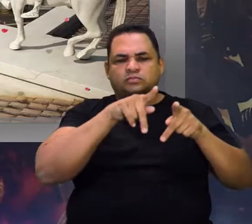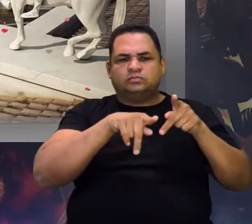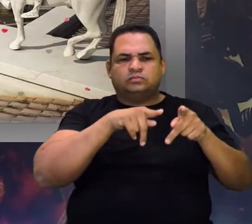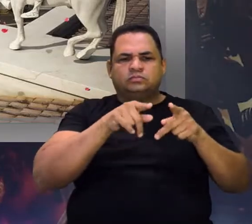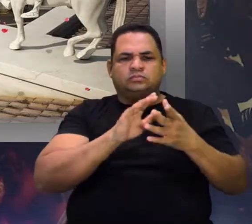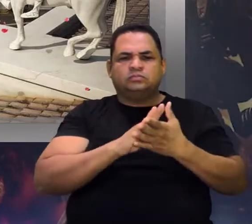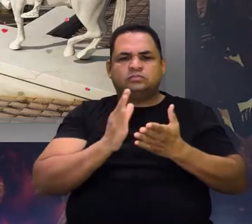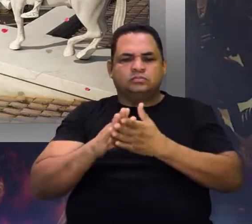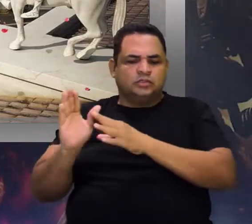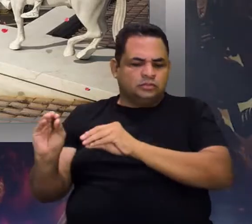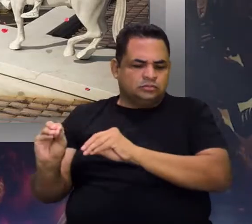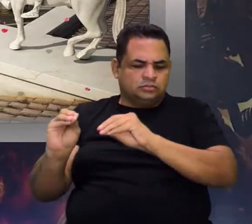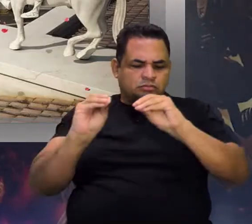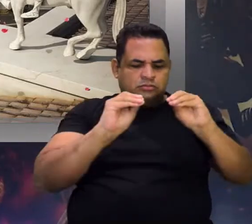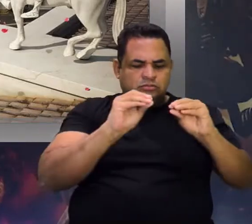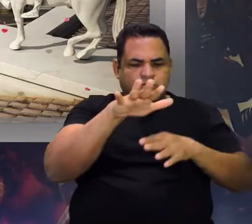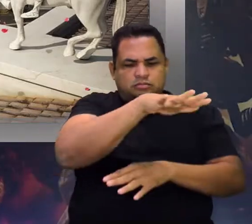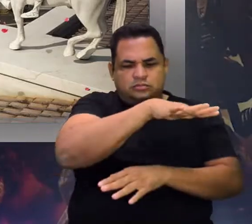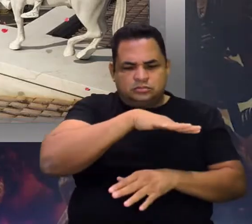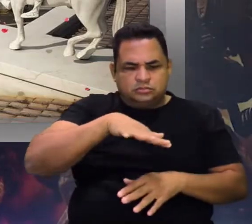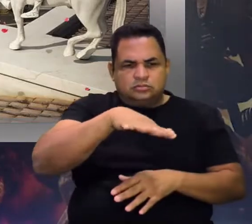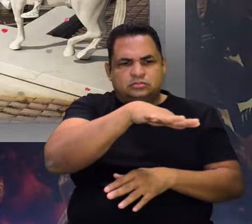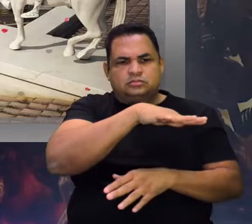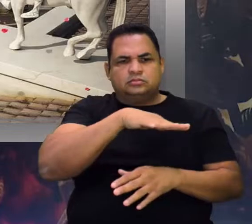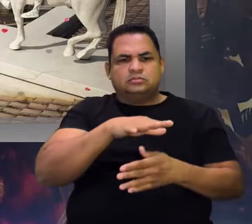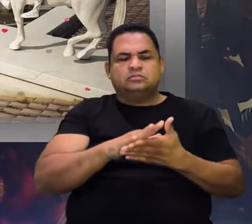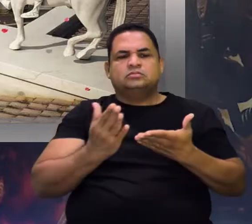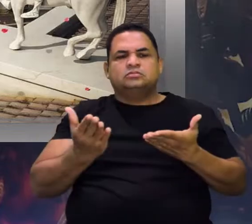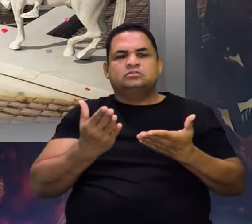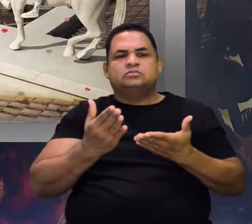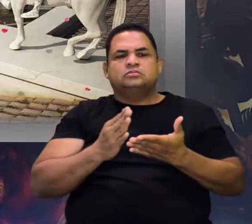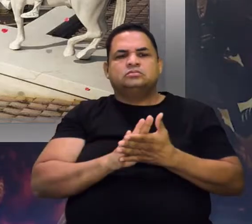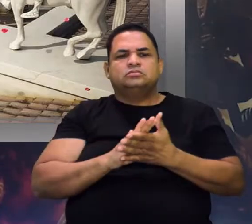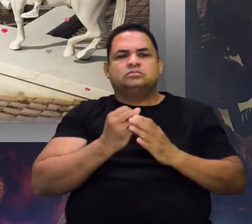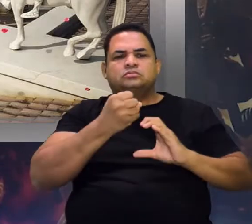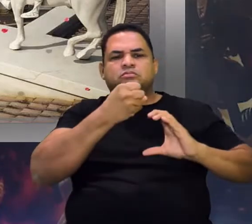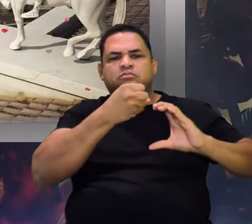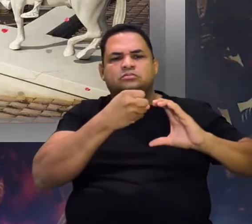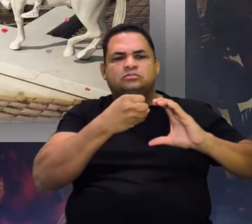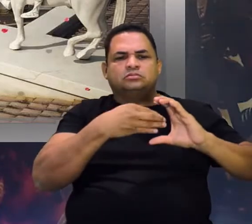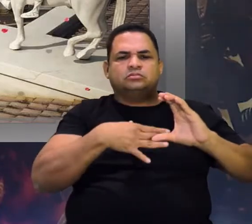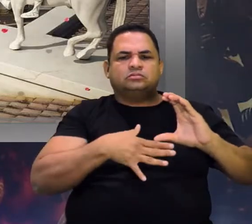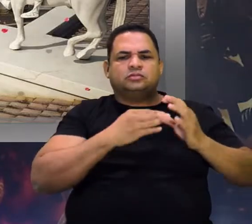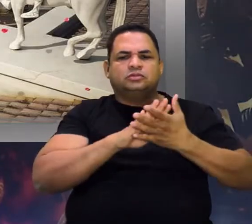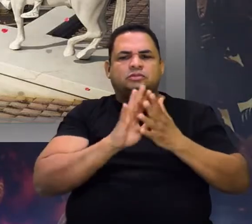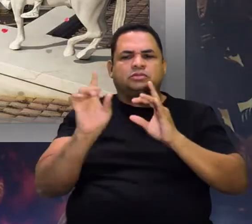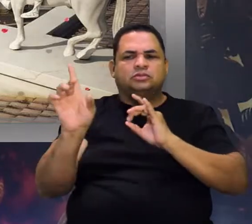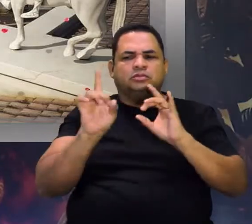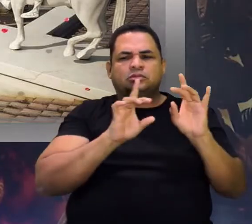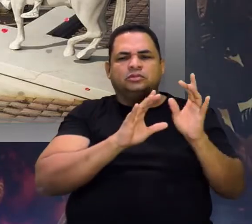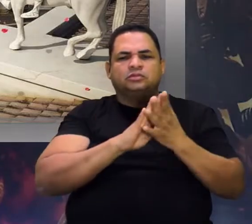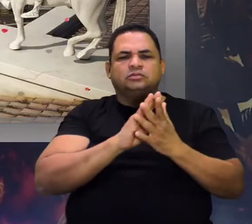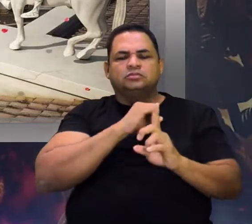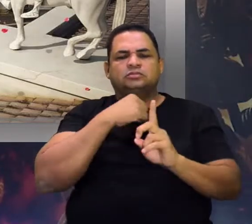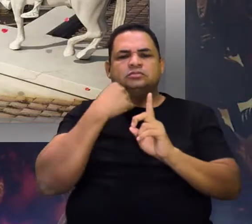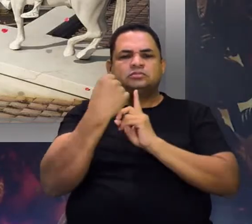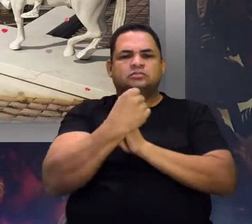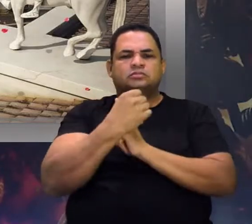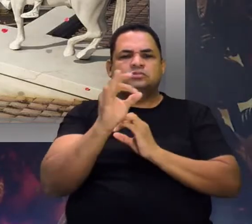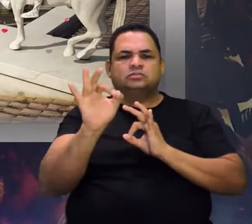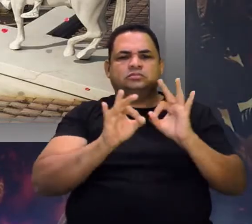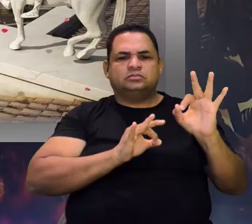que vão migrar para aquela região, alguns povos eles vão dar a característica a essa sociedade,